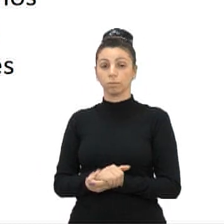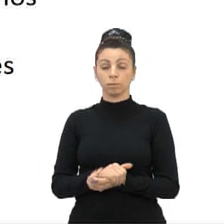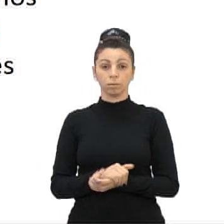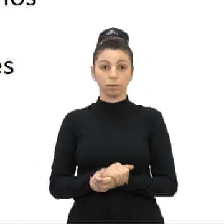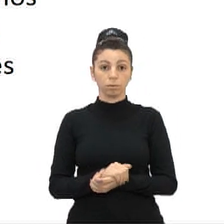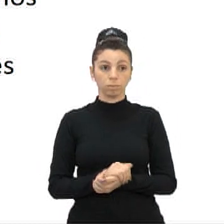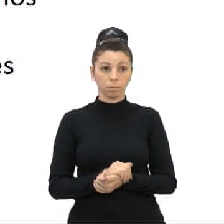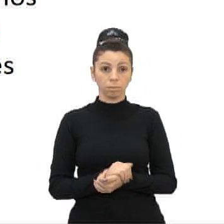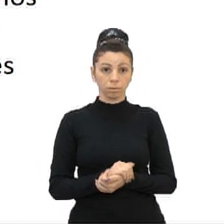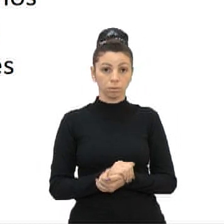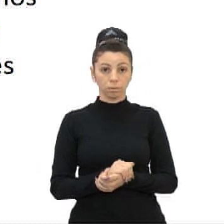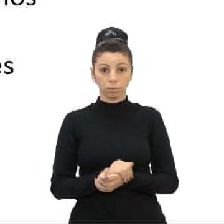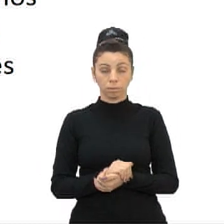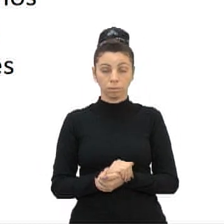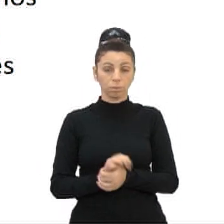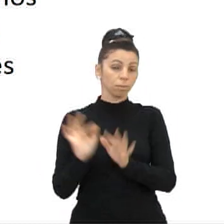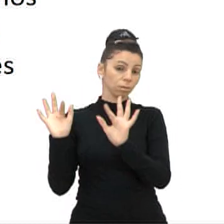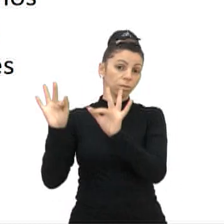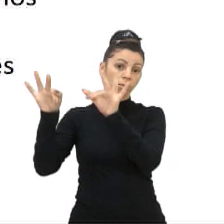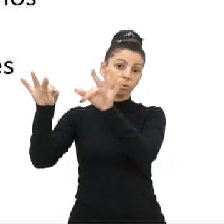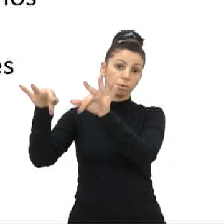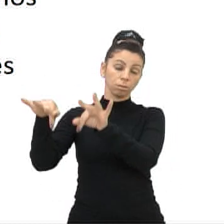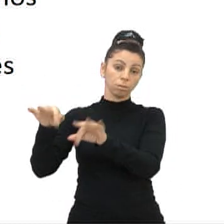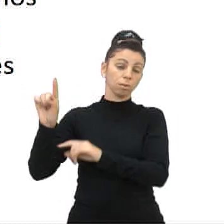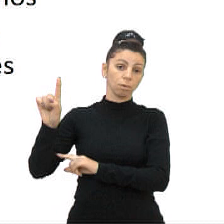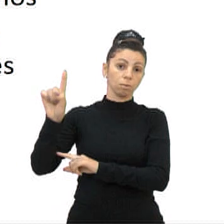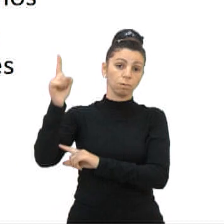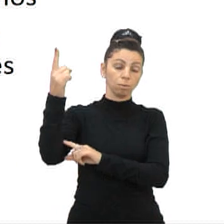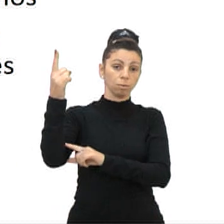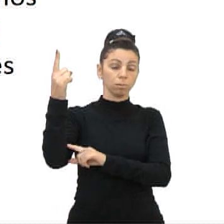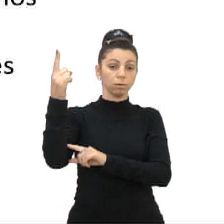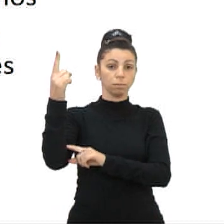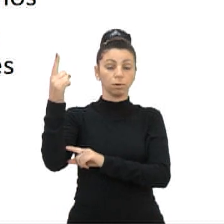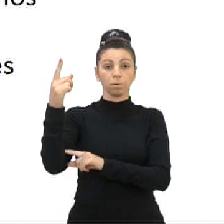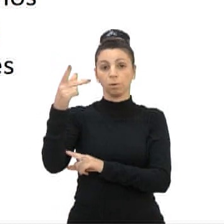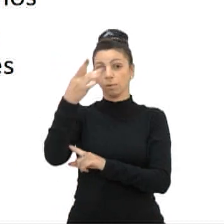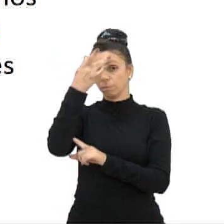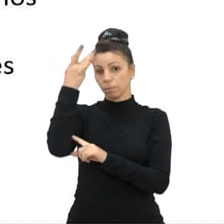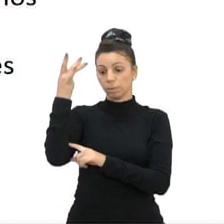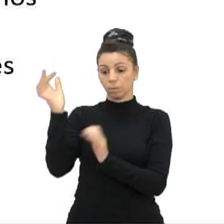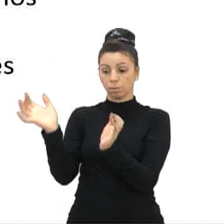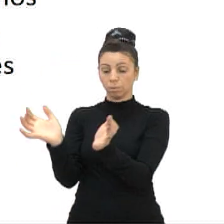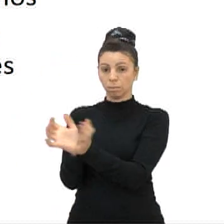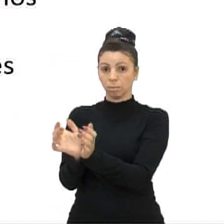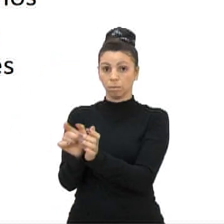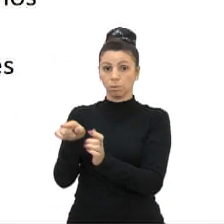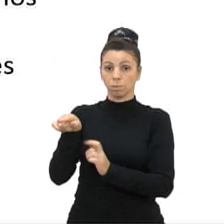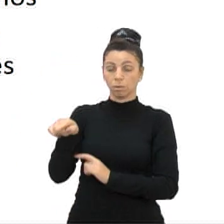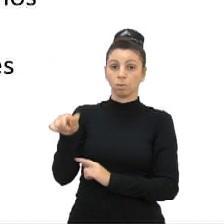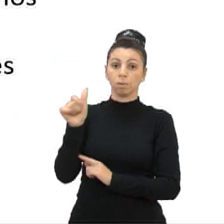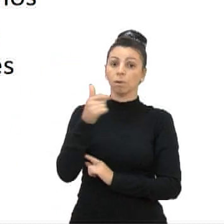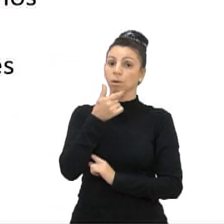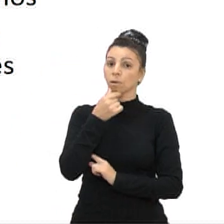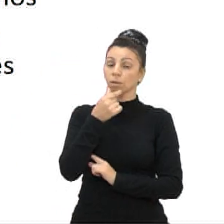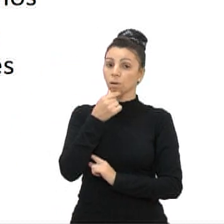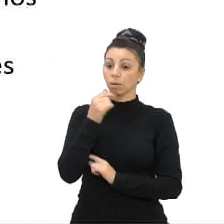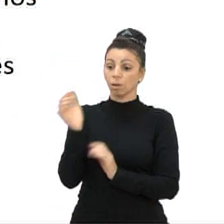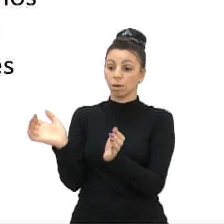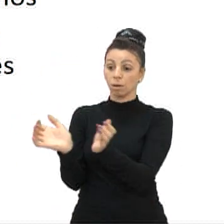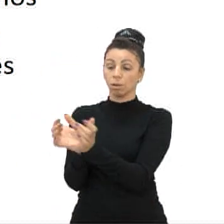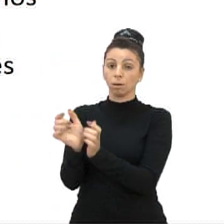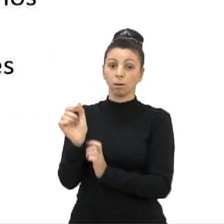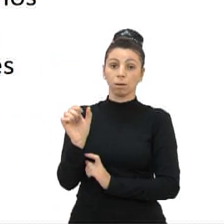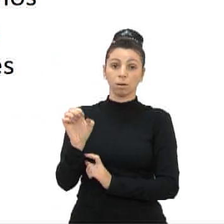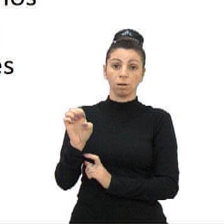subjuntivo. E no final ali, a última pessoa do plural ali, o eles, né, então fica cultivem eles. Então,